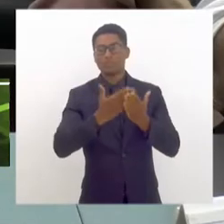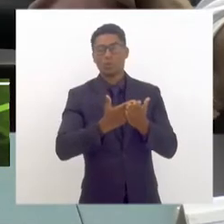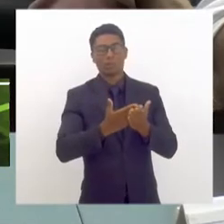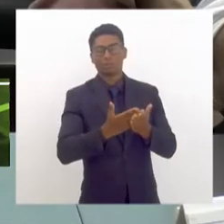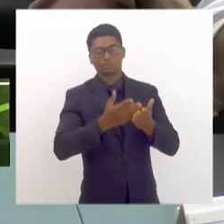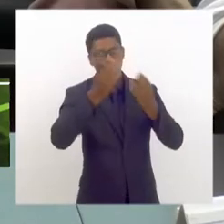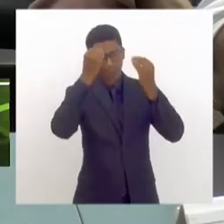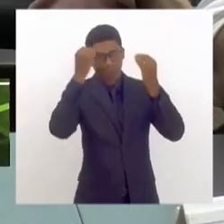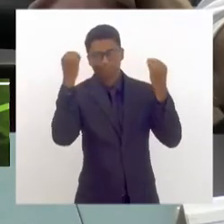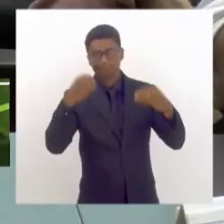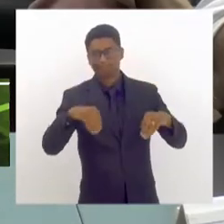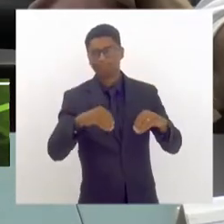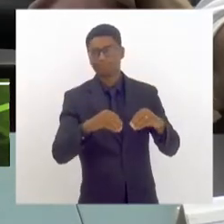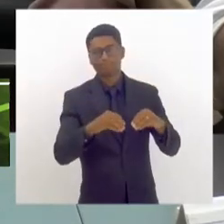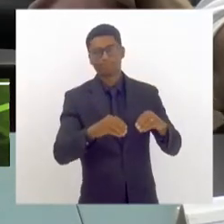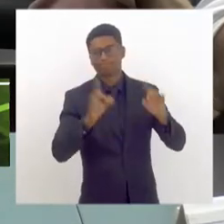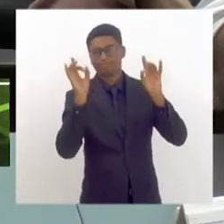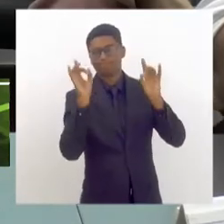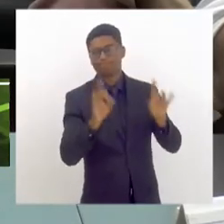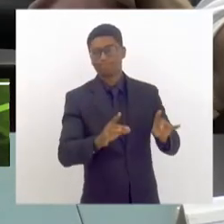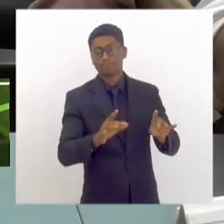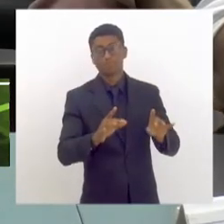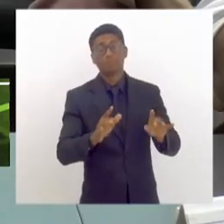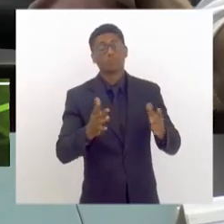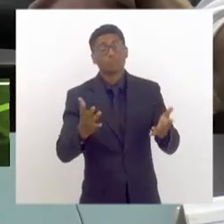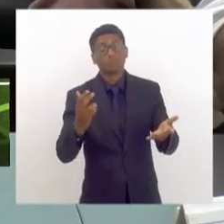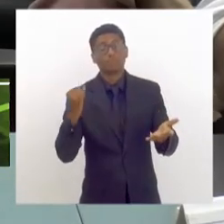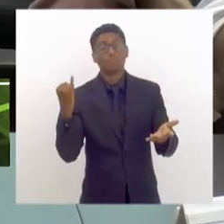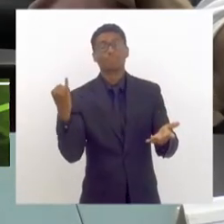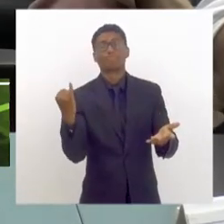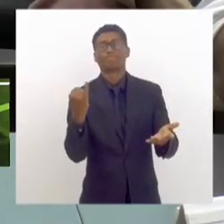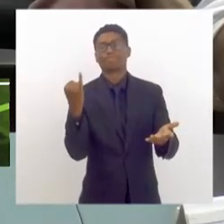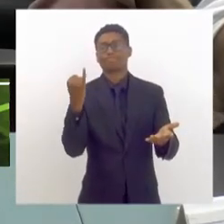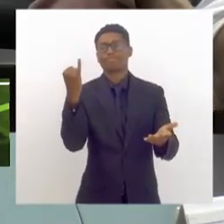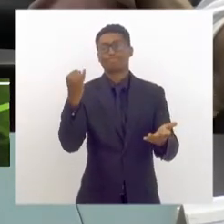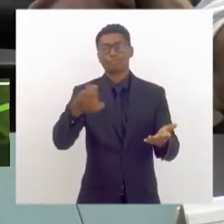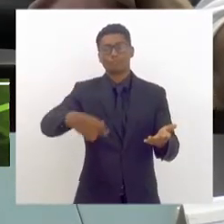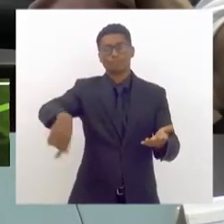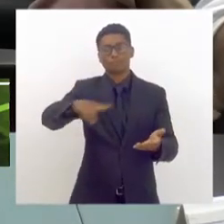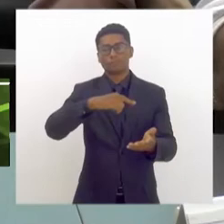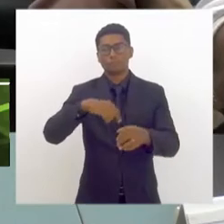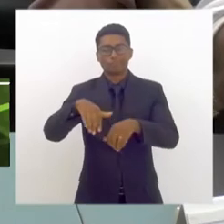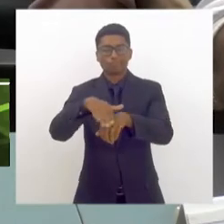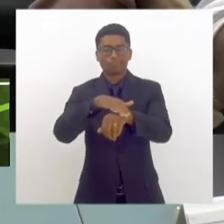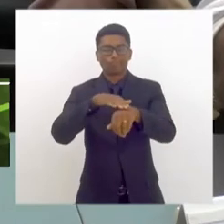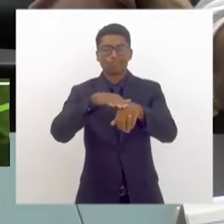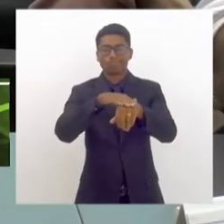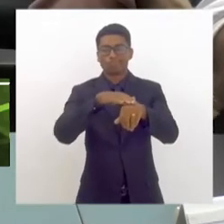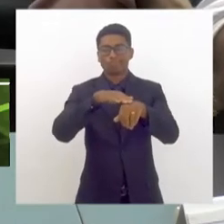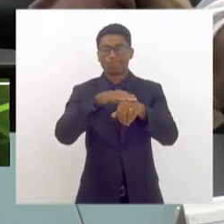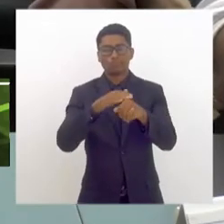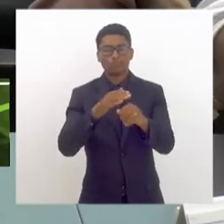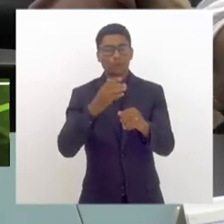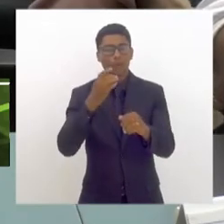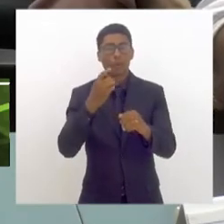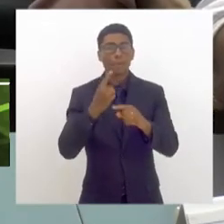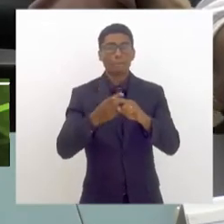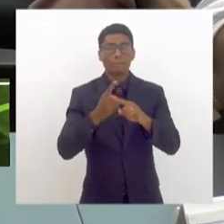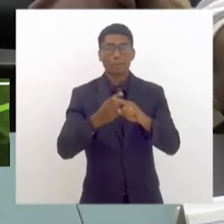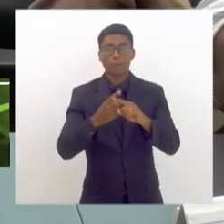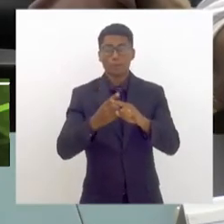A gente precisa de uma política que faça uma procura mesmo desses estudantes que saíram das escolas,